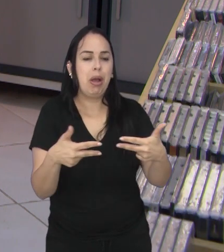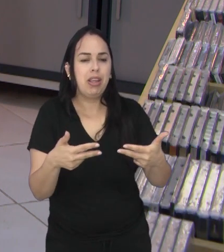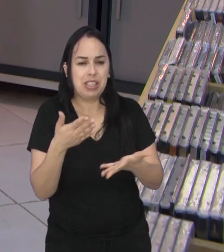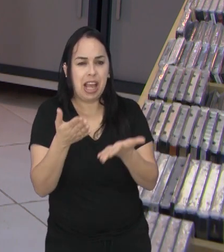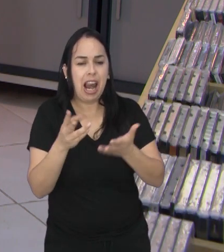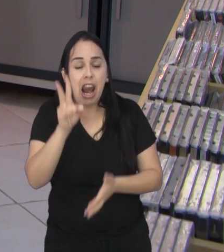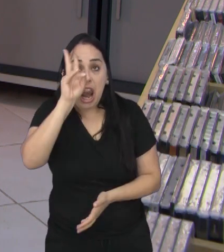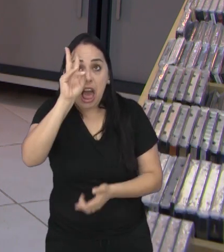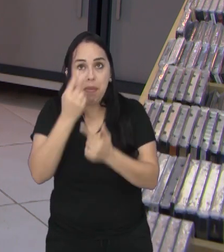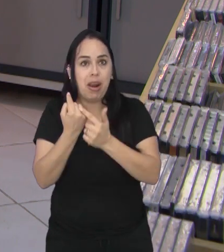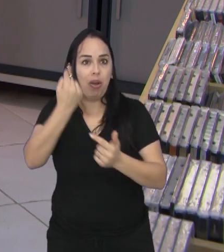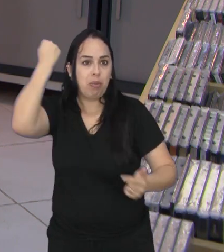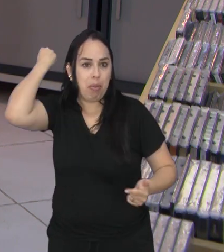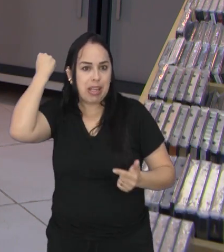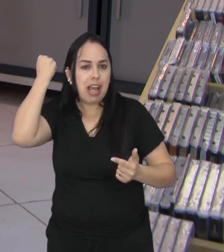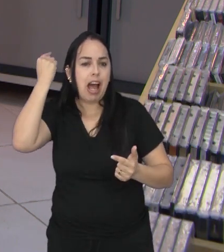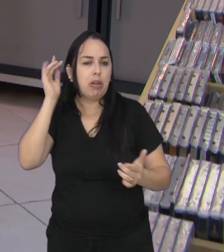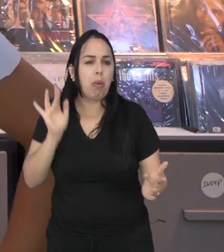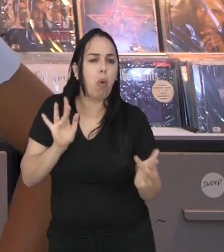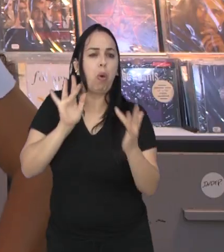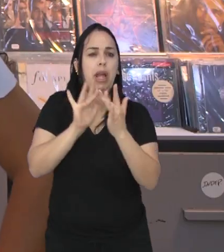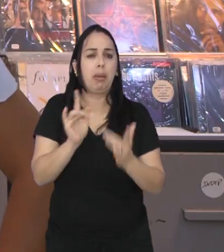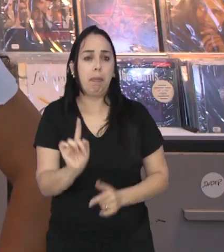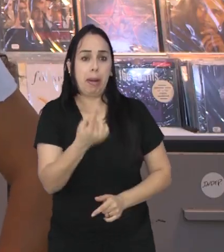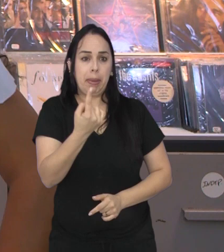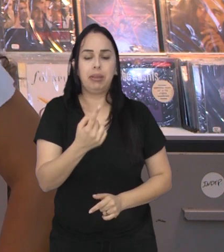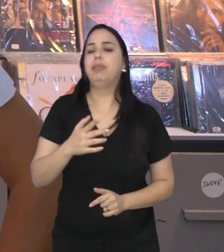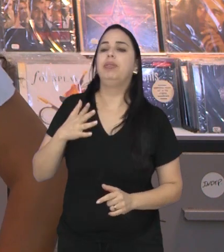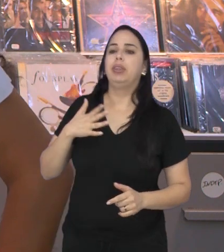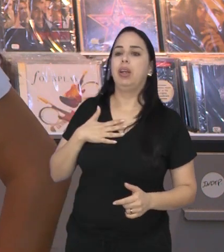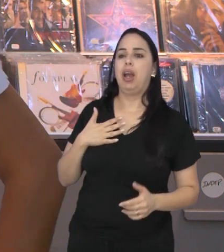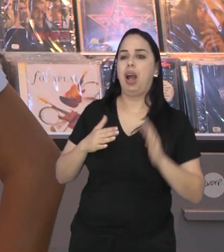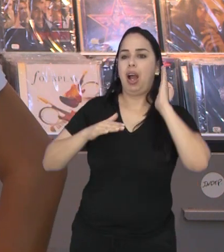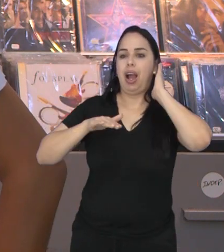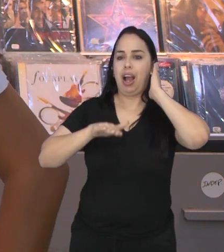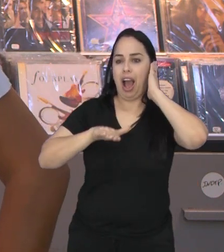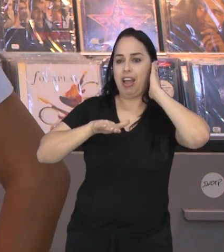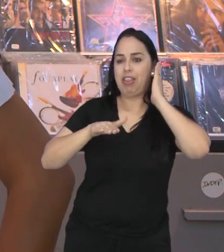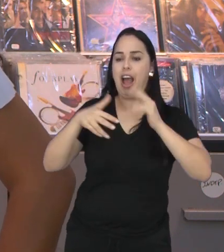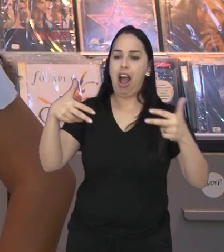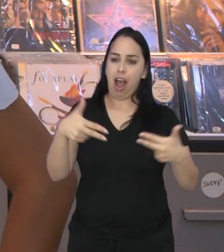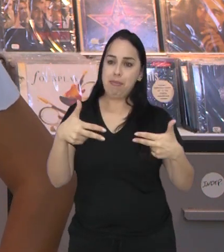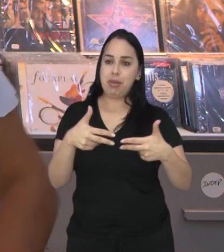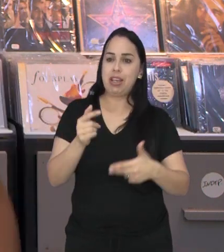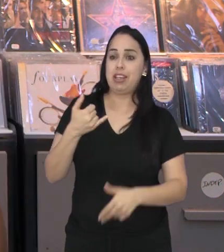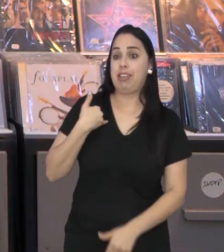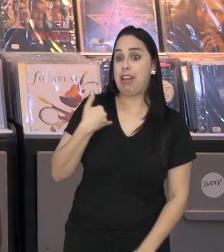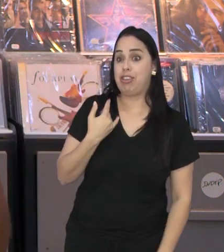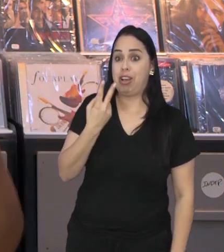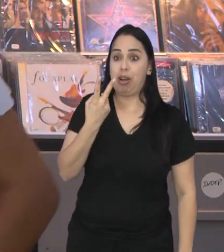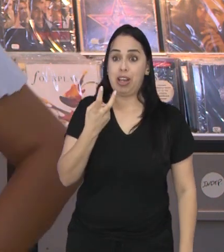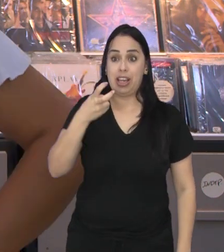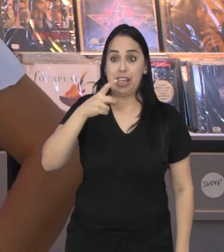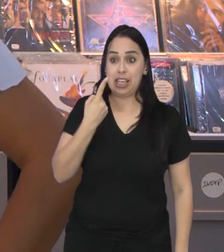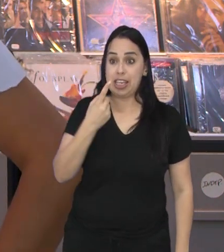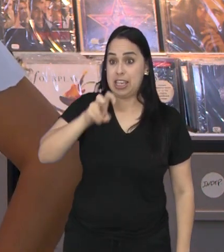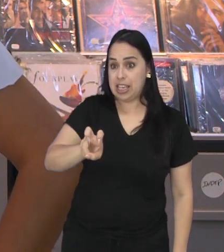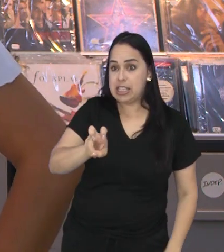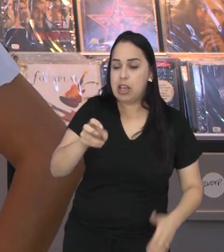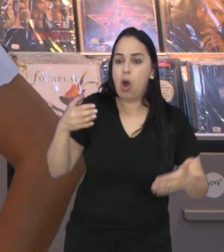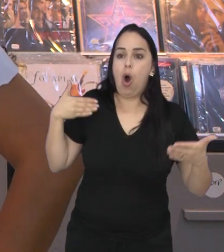de quando você, sabe, teve contato? Bom, eu comecei a cantar rap, eu tinha 15 anos, né? Eu tenho 37